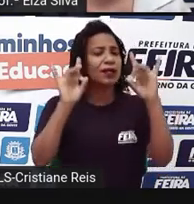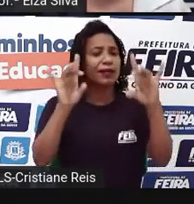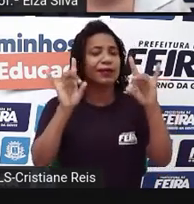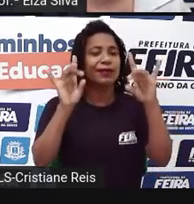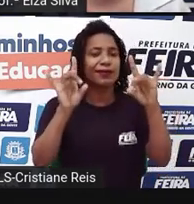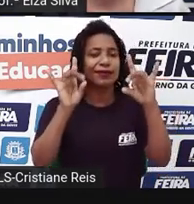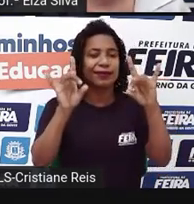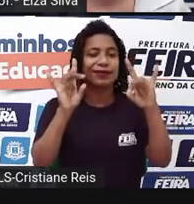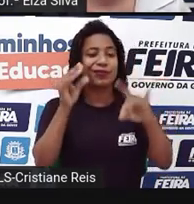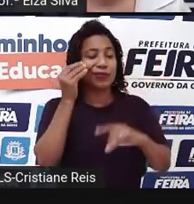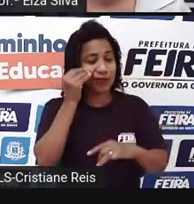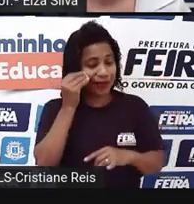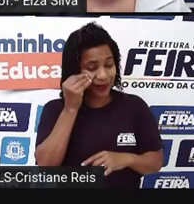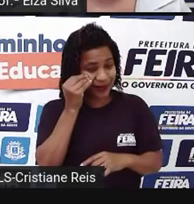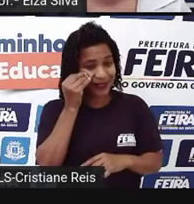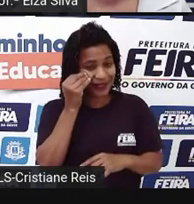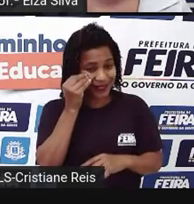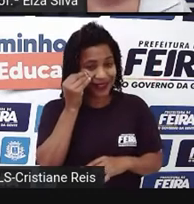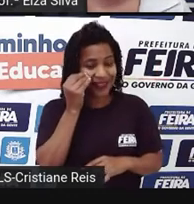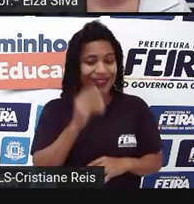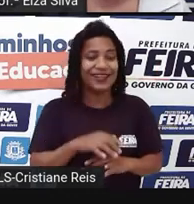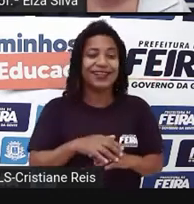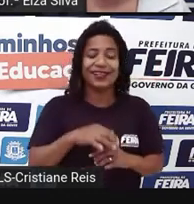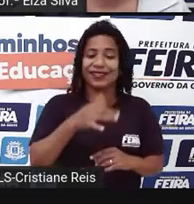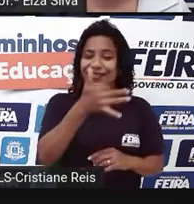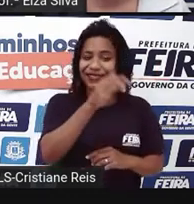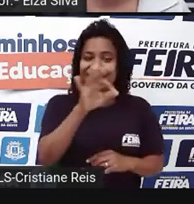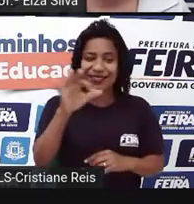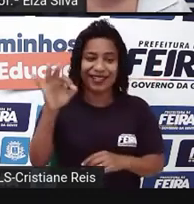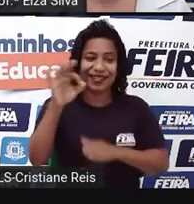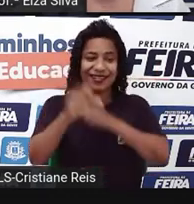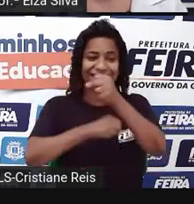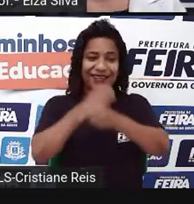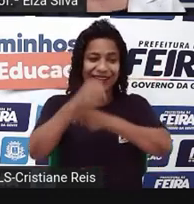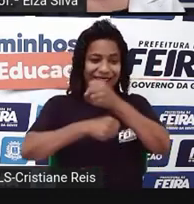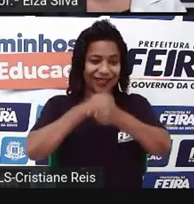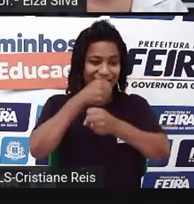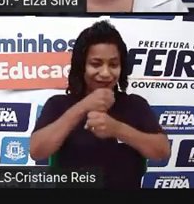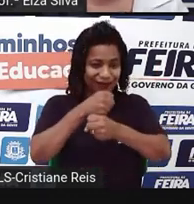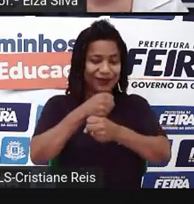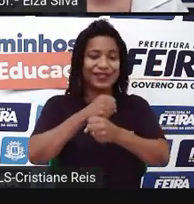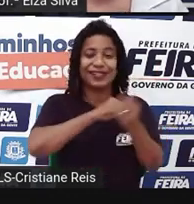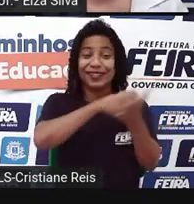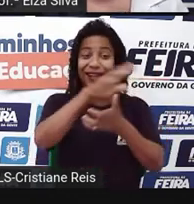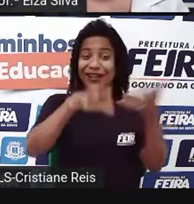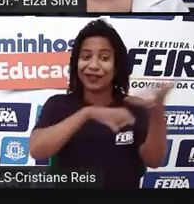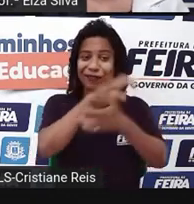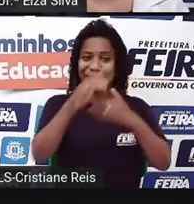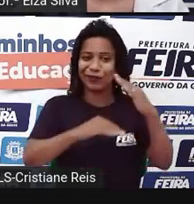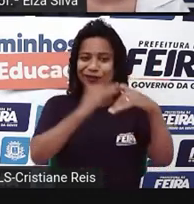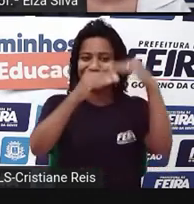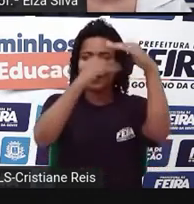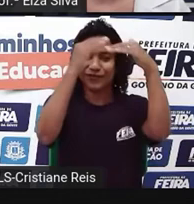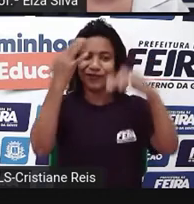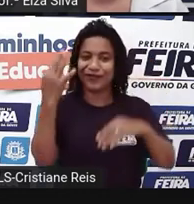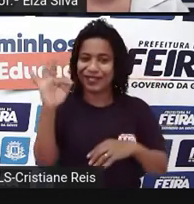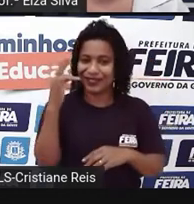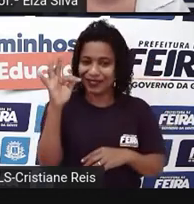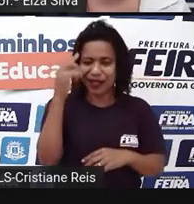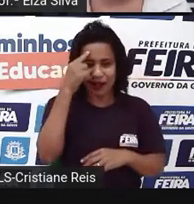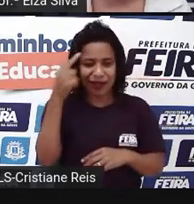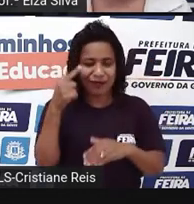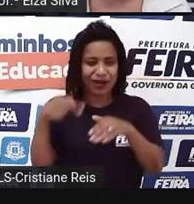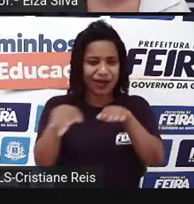100º aniversário da Revolução Francesa. Lembram da Revolução Francesa? Lá nas aulas de história? Que tinha um lema: